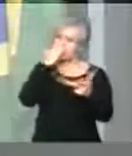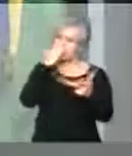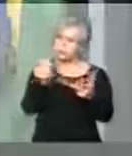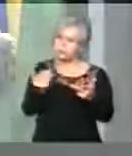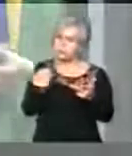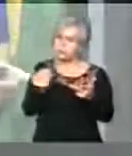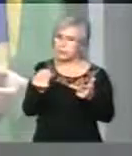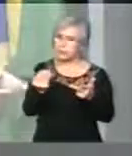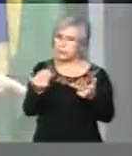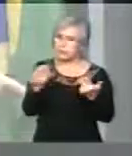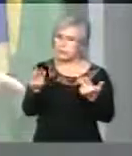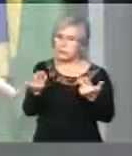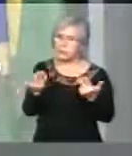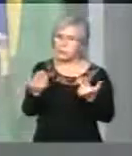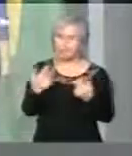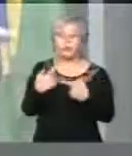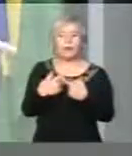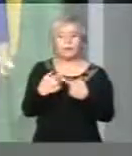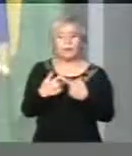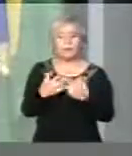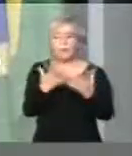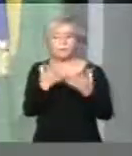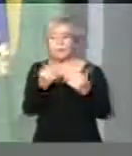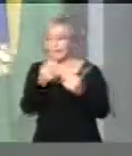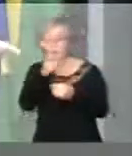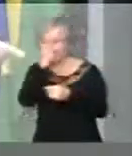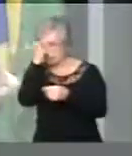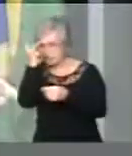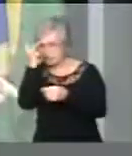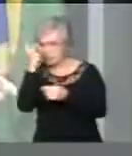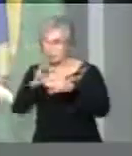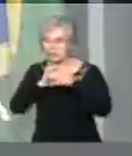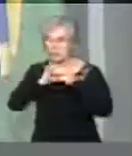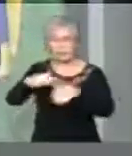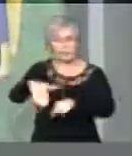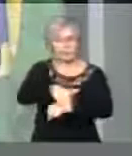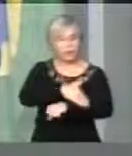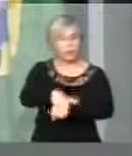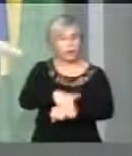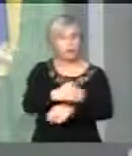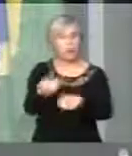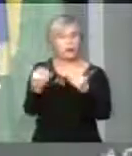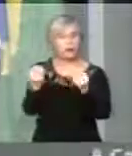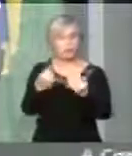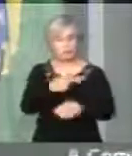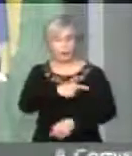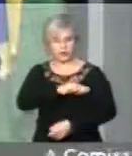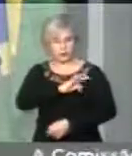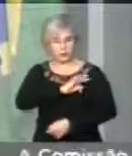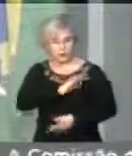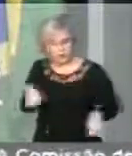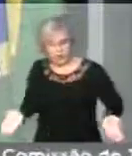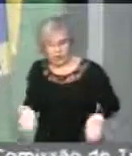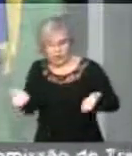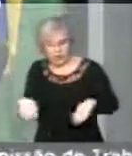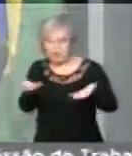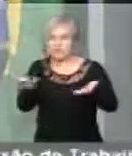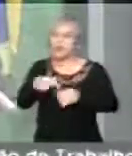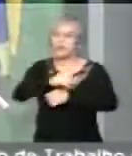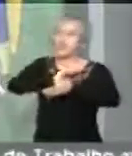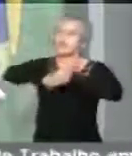reais, esses estão nas ruas. Porque a política do PT é essa, é de semear o caos no país,